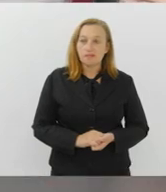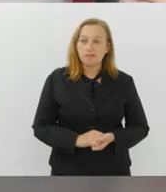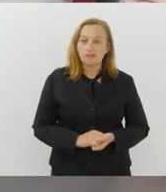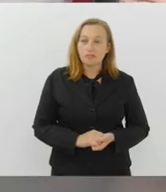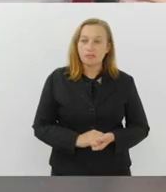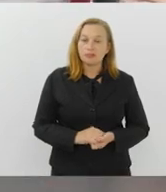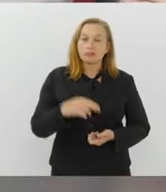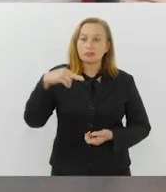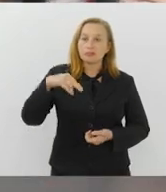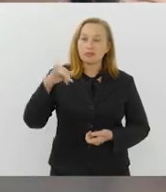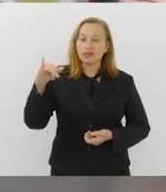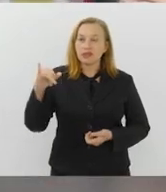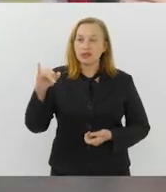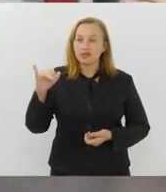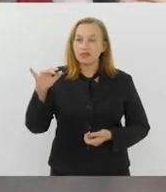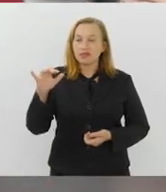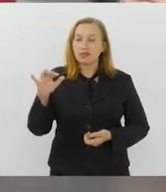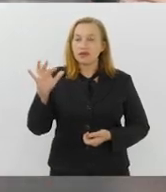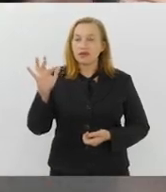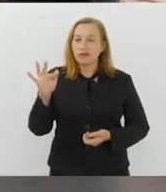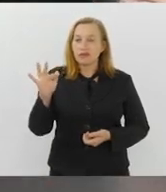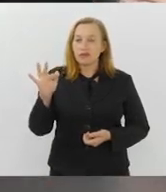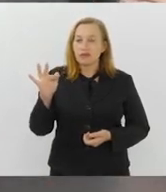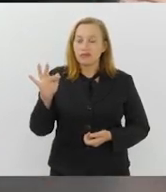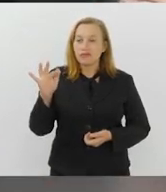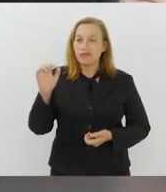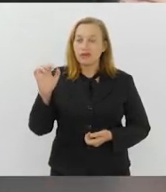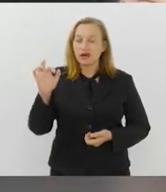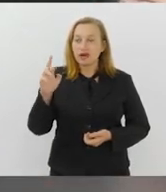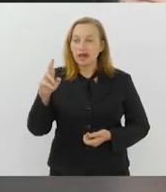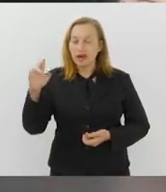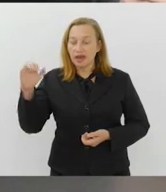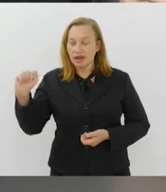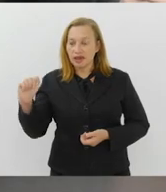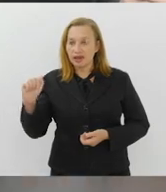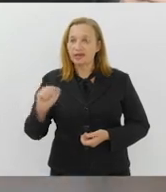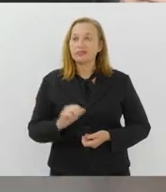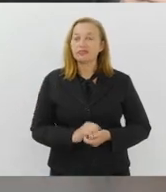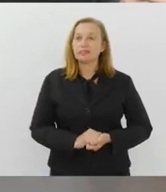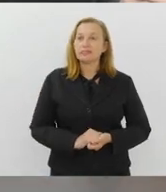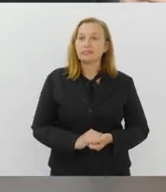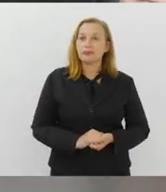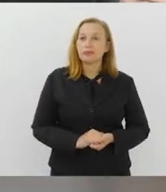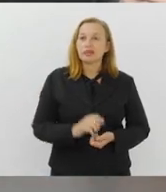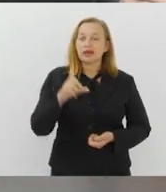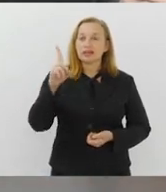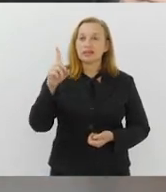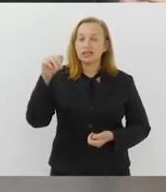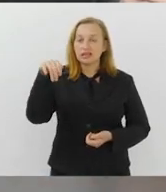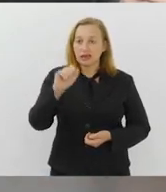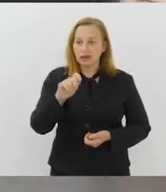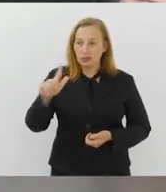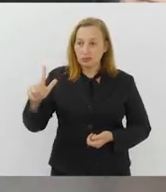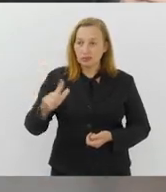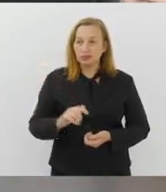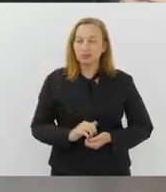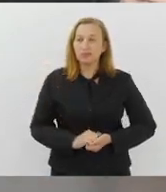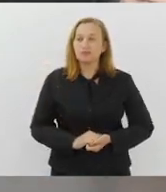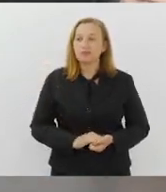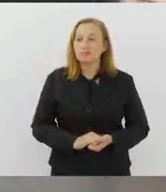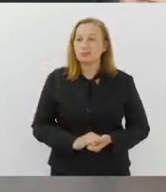Ninive Ferreira, obrigado pela presença também. Ninive, da Associação Nenhum Direito a Menos. E Daniel Tosta.